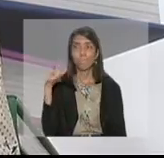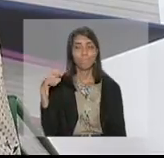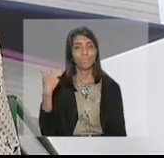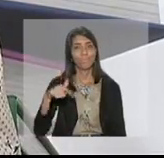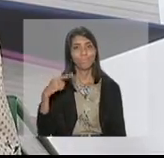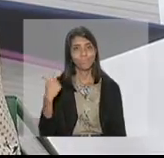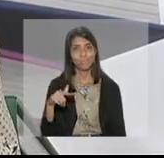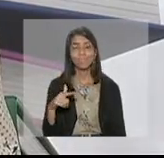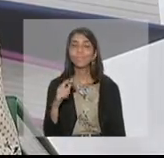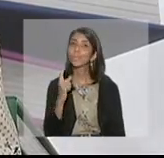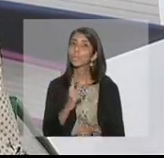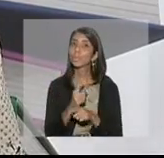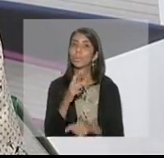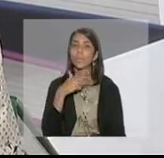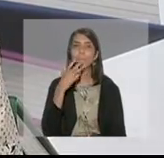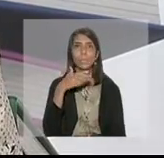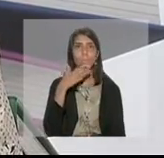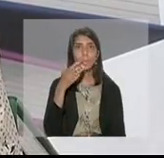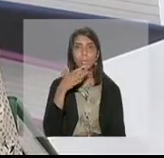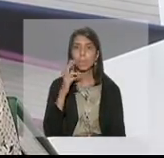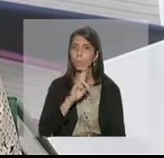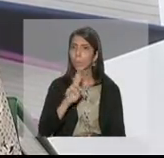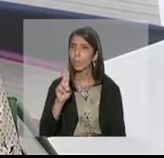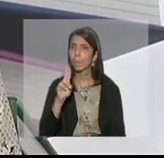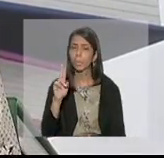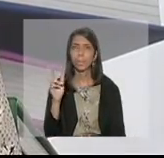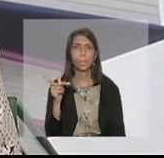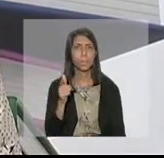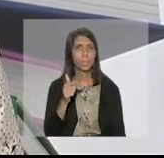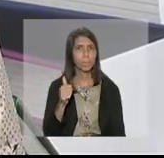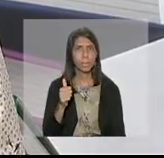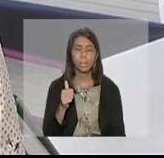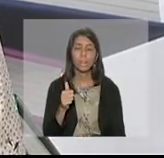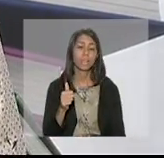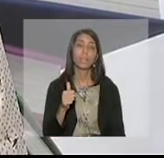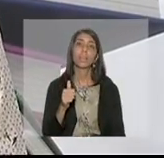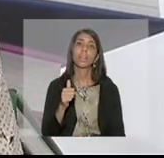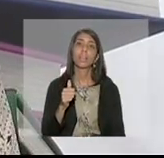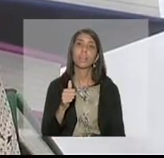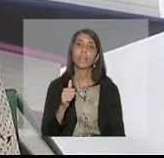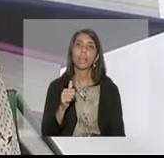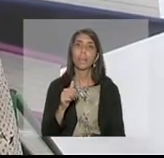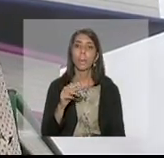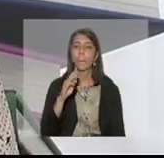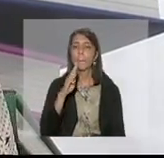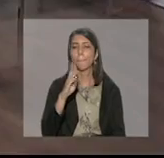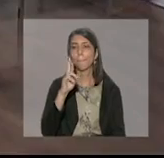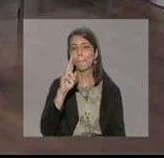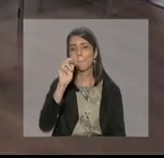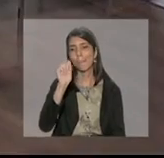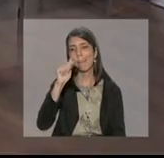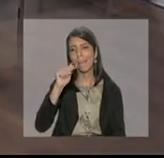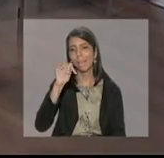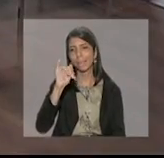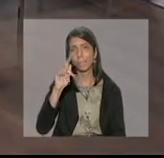não tem lá, que eu descobri uma fruta que o nome é fabuloso. Qual? Que se chama